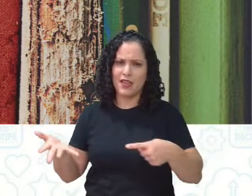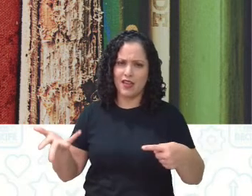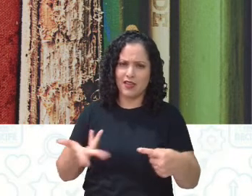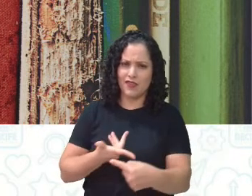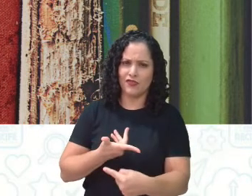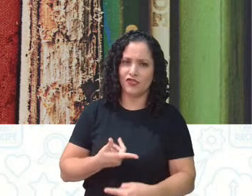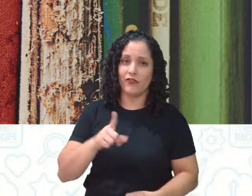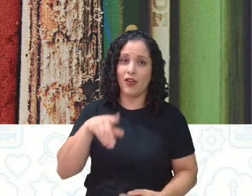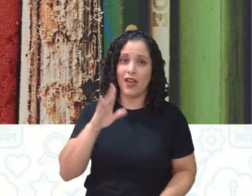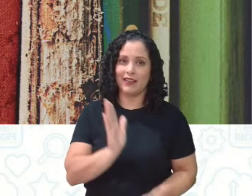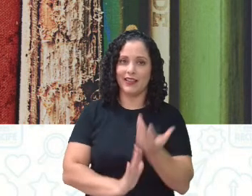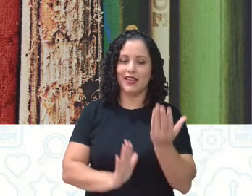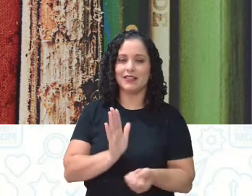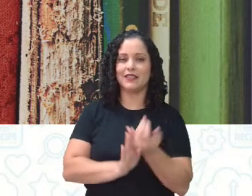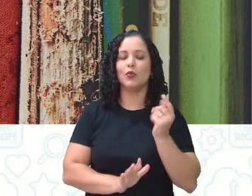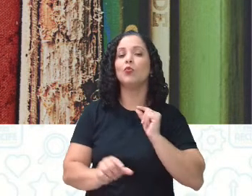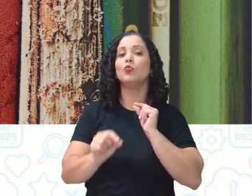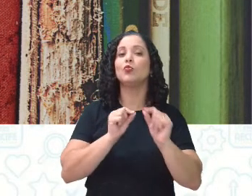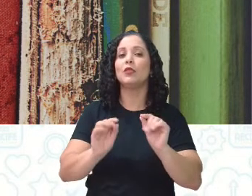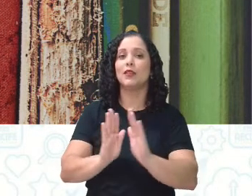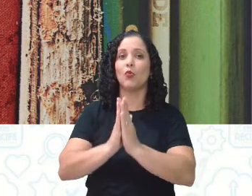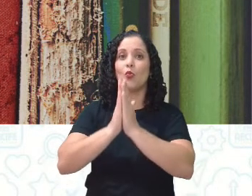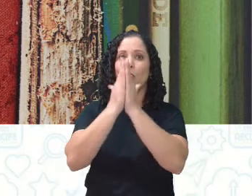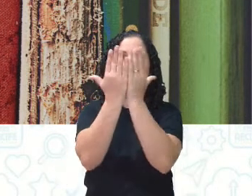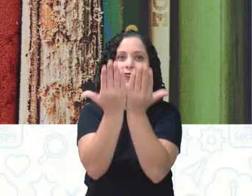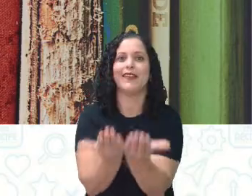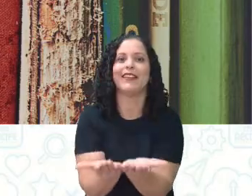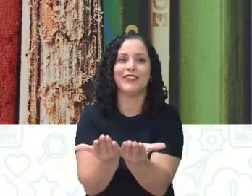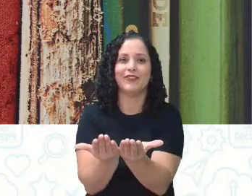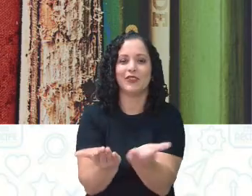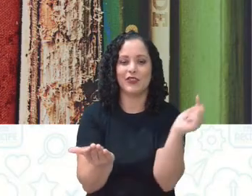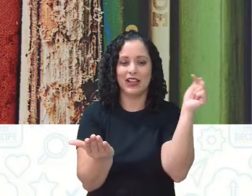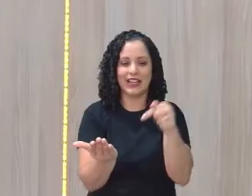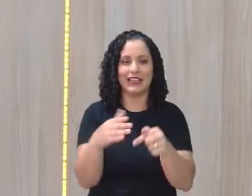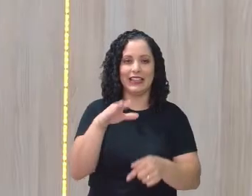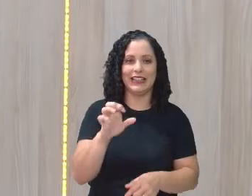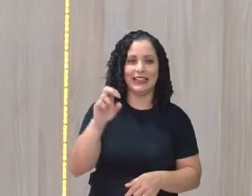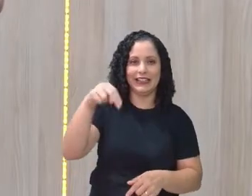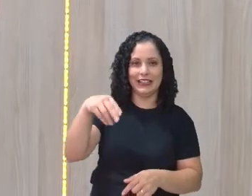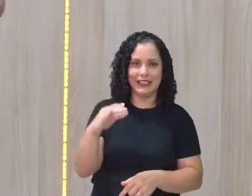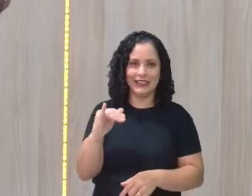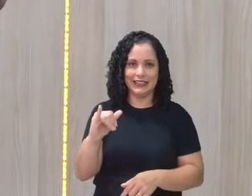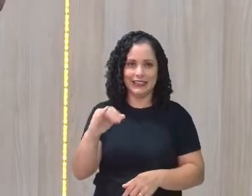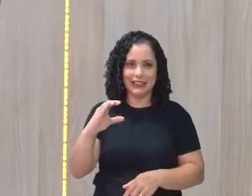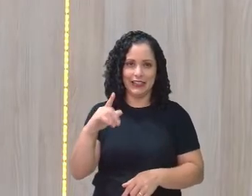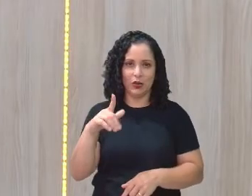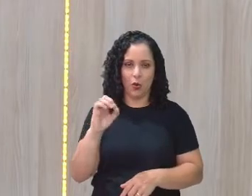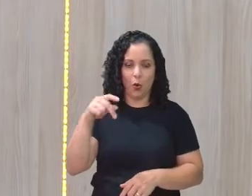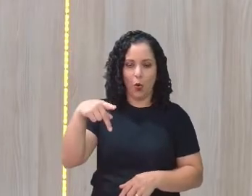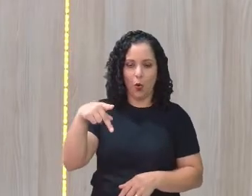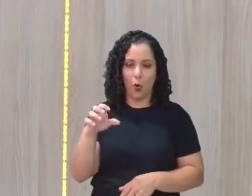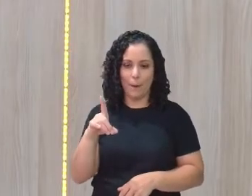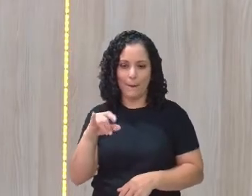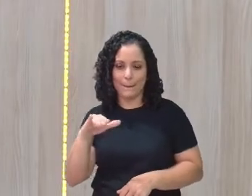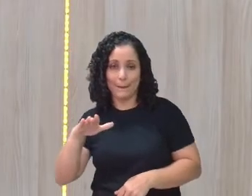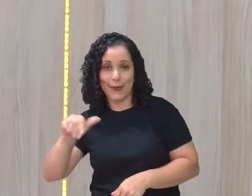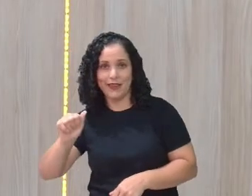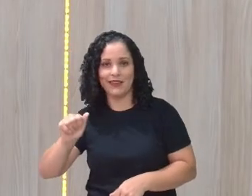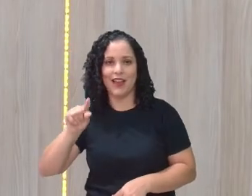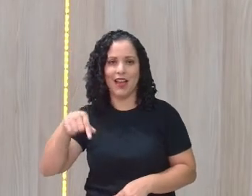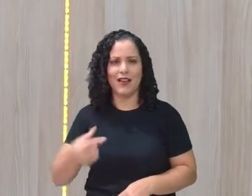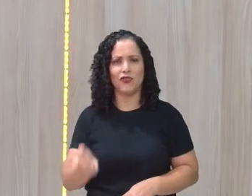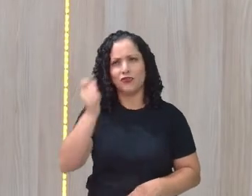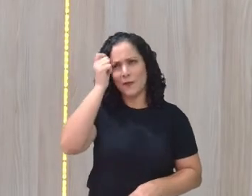enciclopédia? Pois é, para popularizar esses pensamentos, divulgar esses pensamentos que